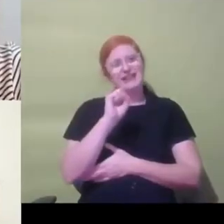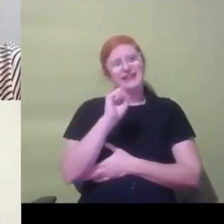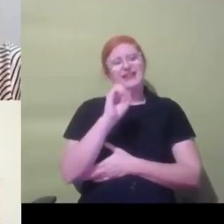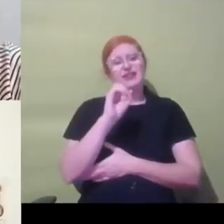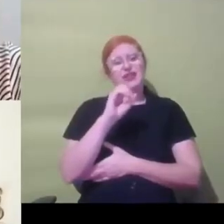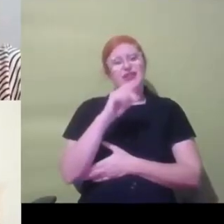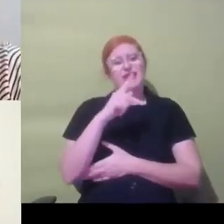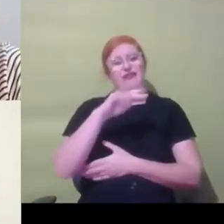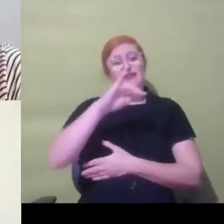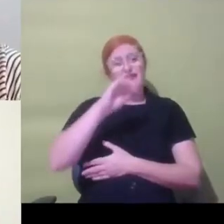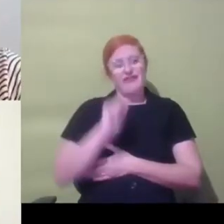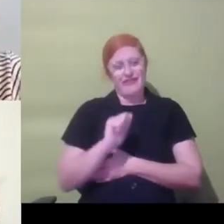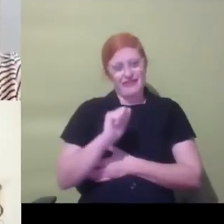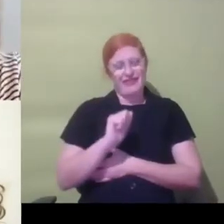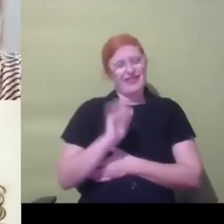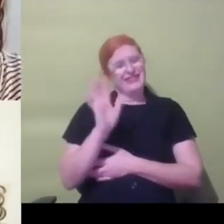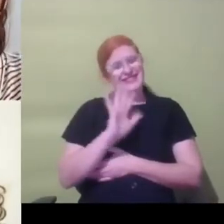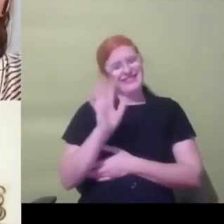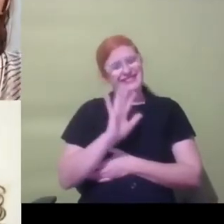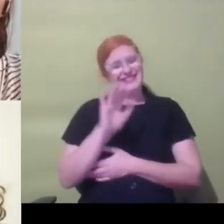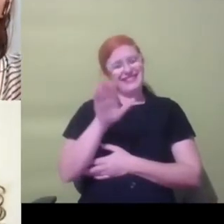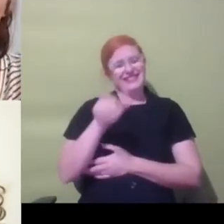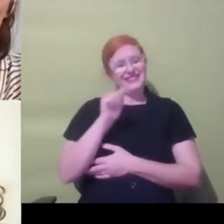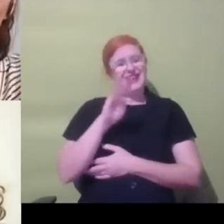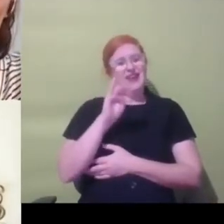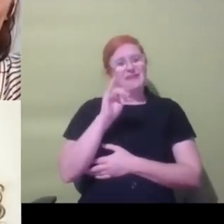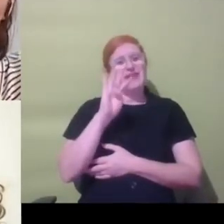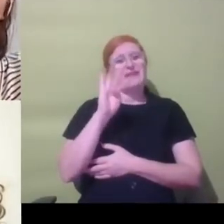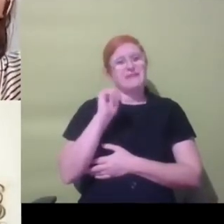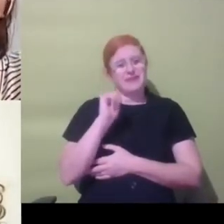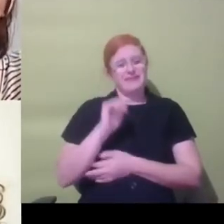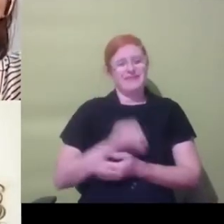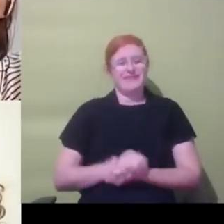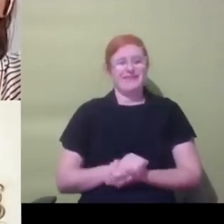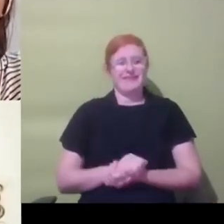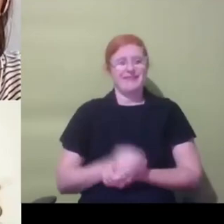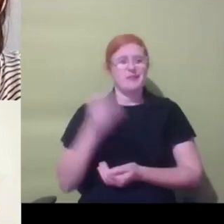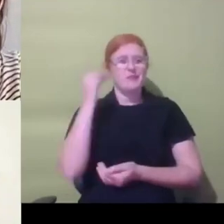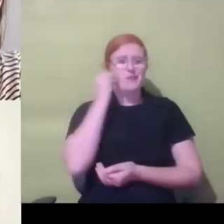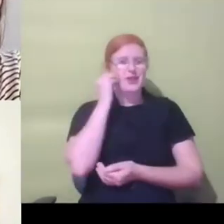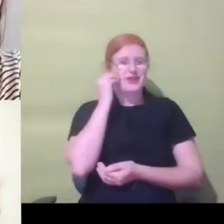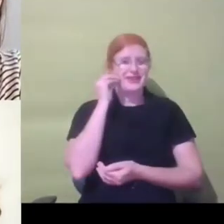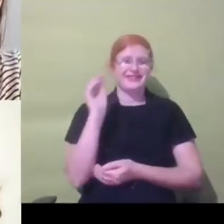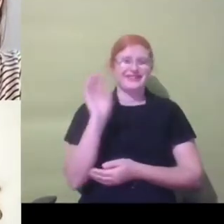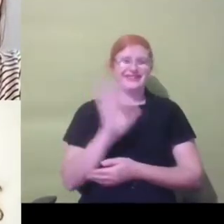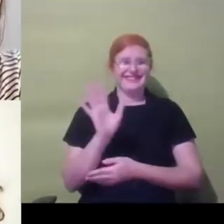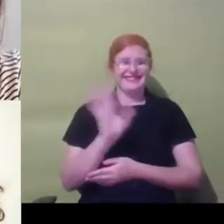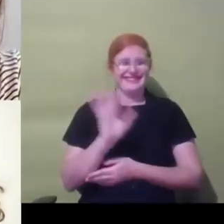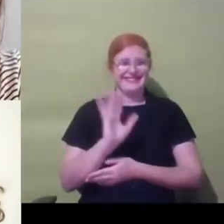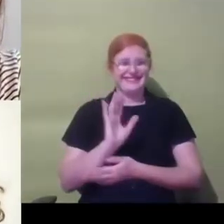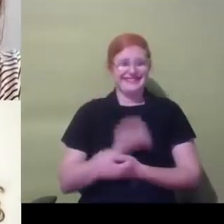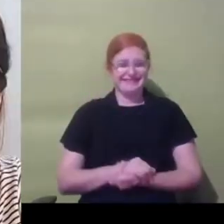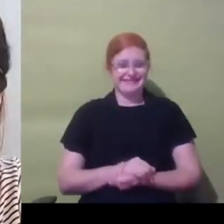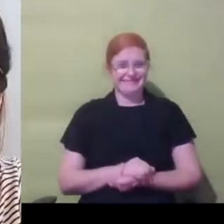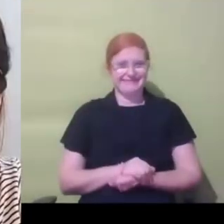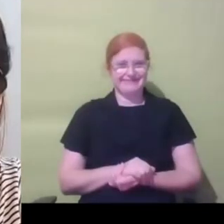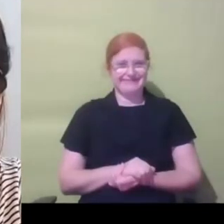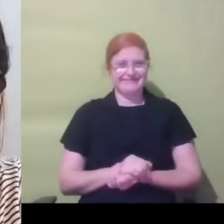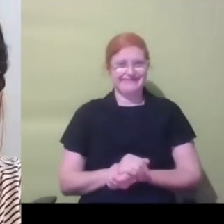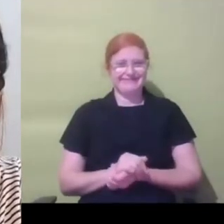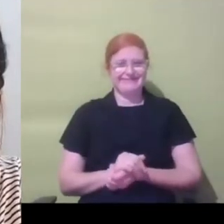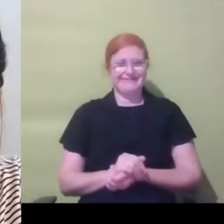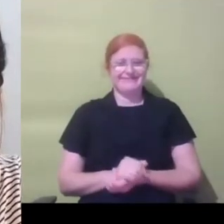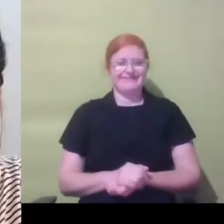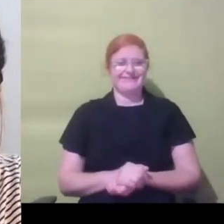chamar a Bibi. vai. Deixa eu Um tirar. beijo. Um beijo, Sofia.